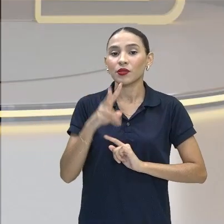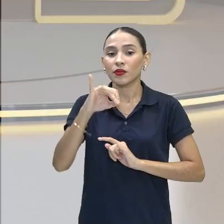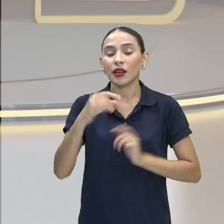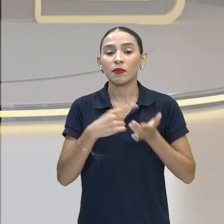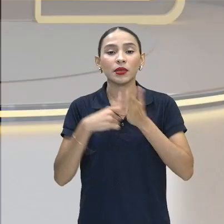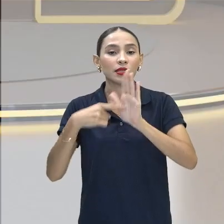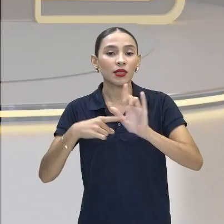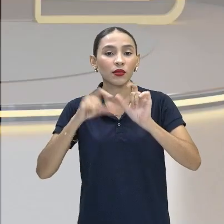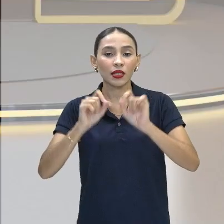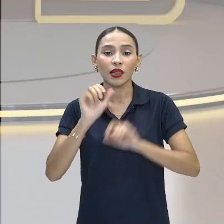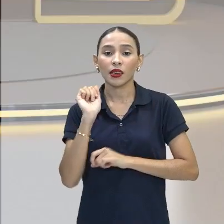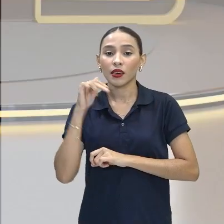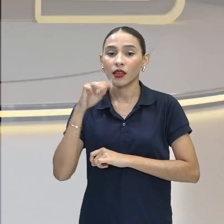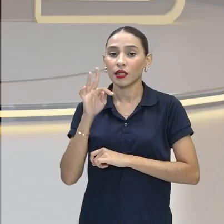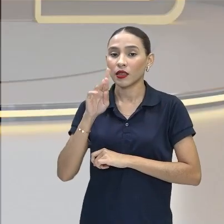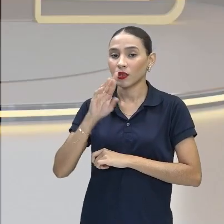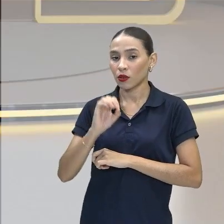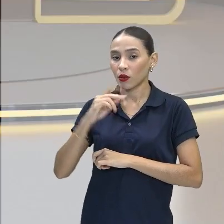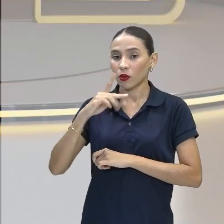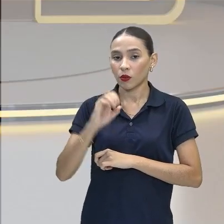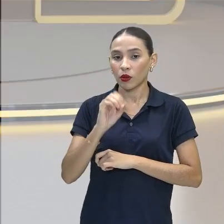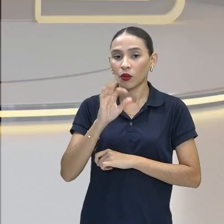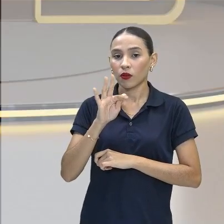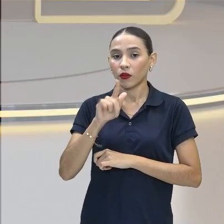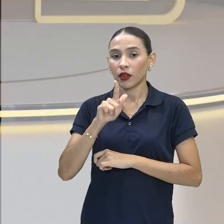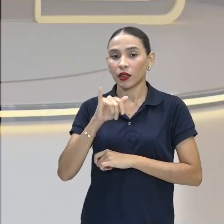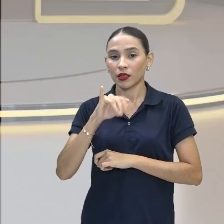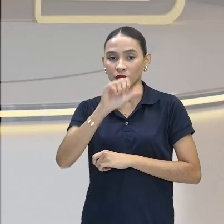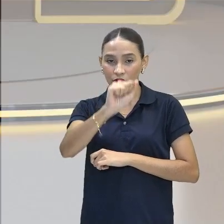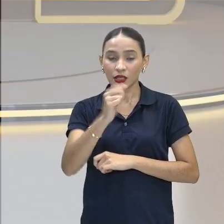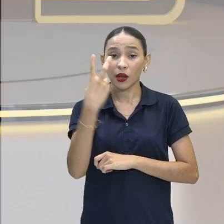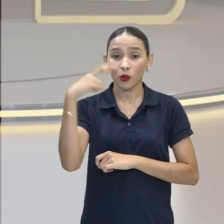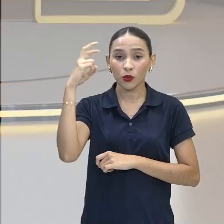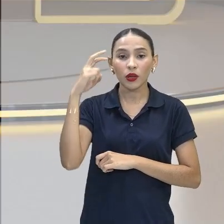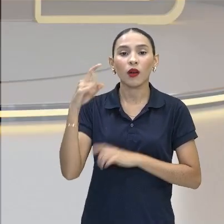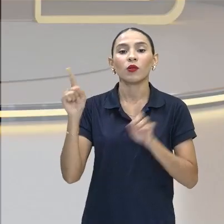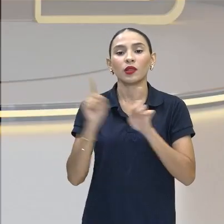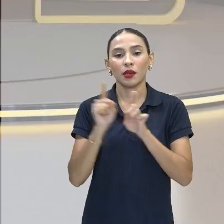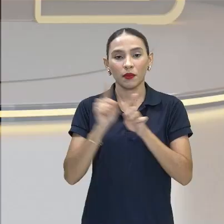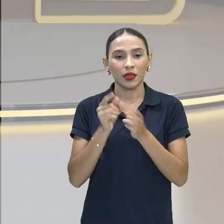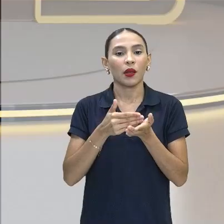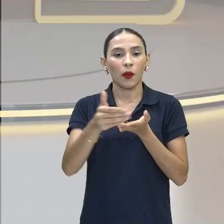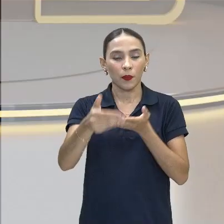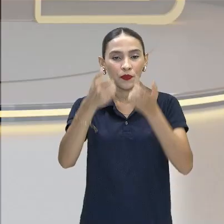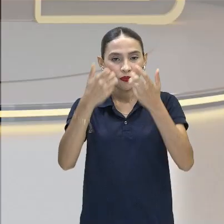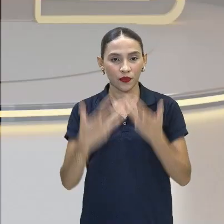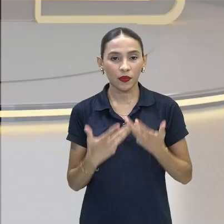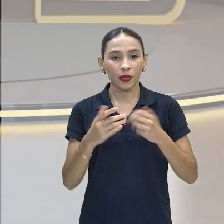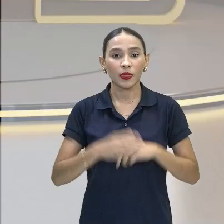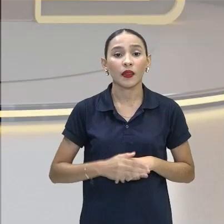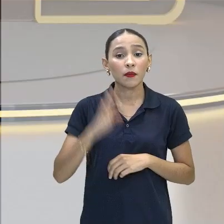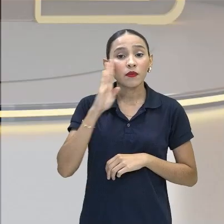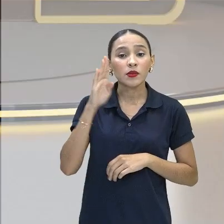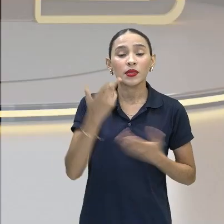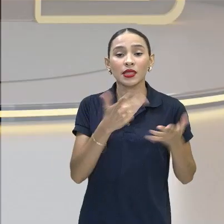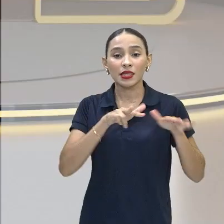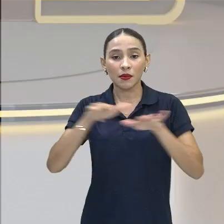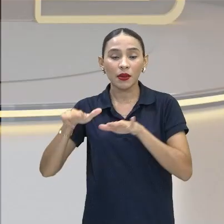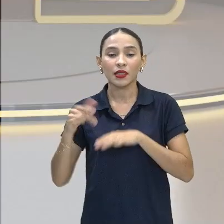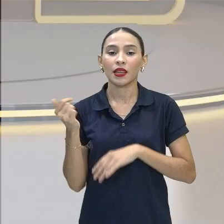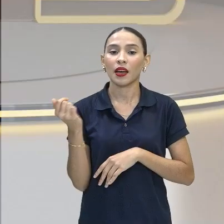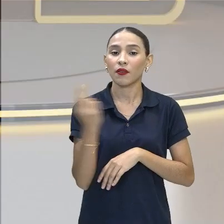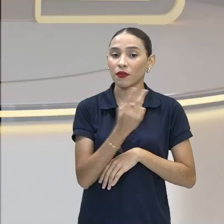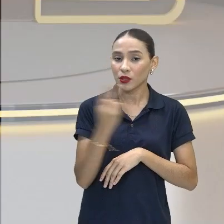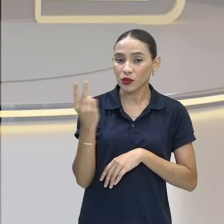trazer a antropofagia cultural, que Exatamente. a professora Lúcia tão bem já nos introduziu aqui. Principalmente Semana de 22, que não